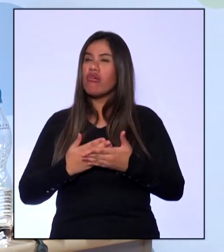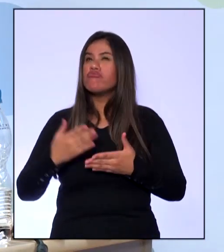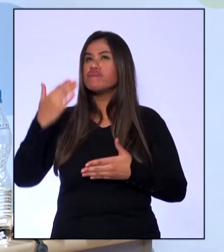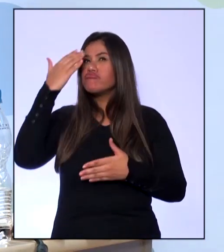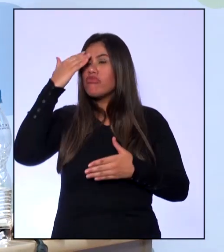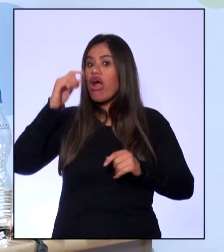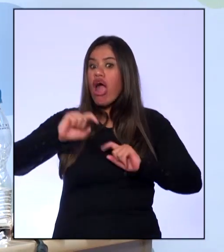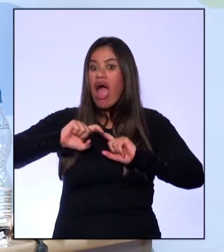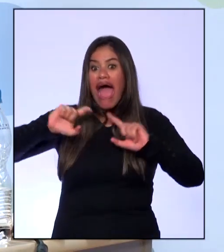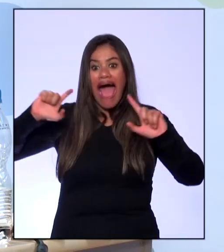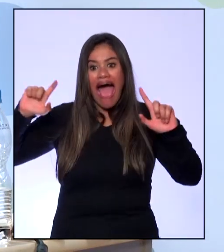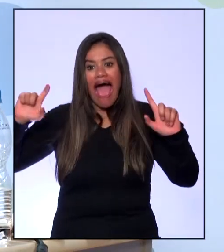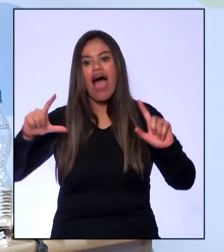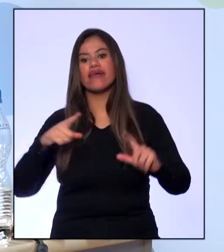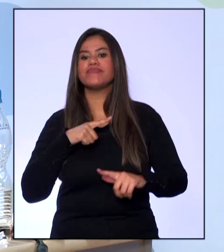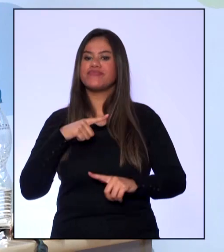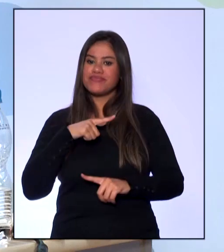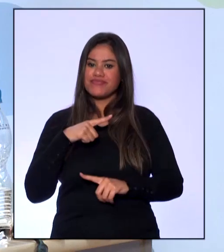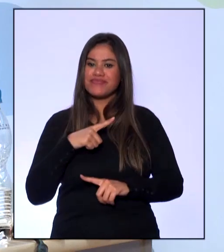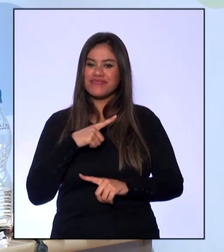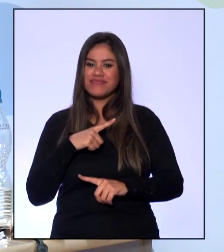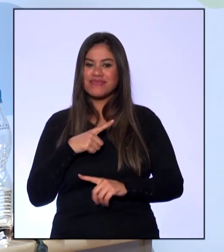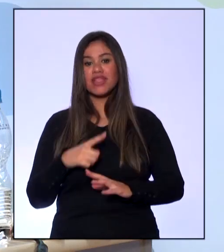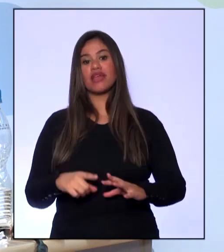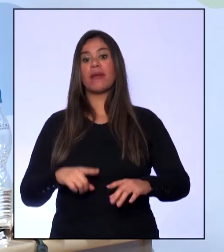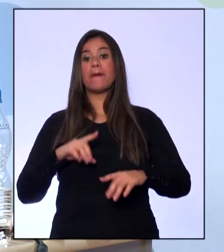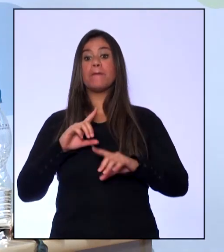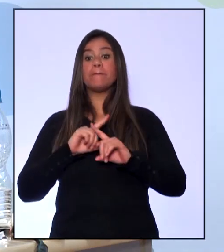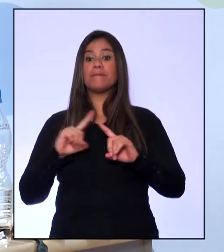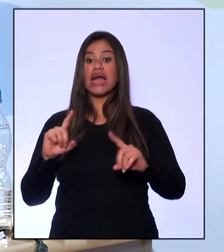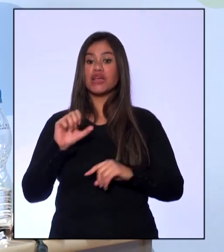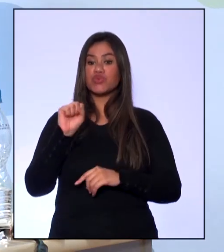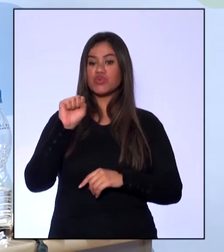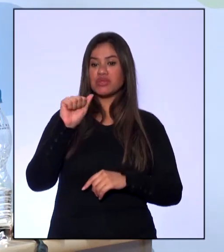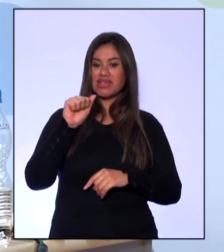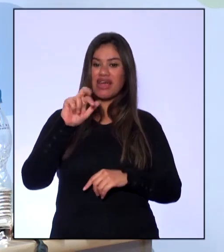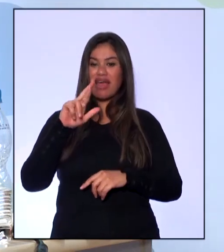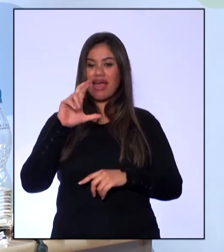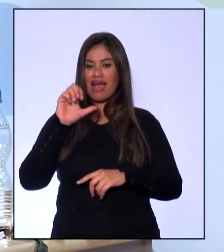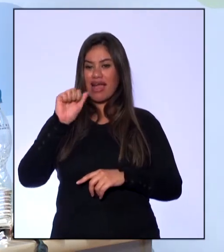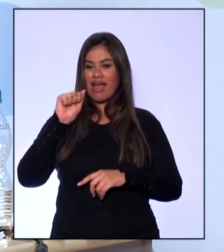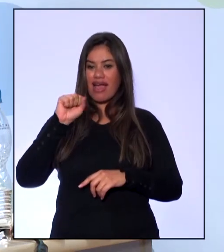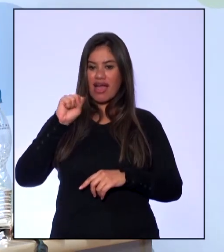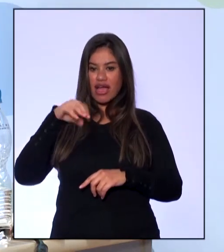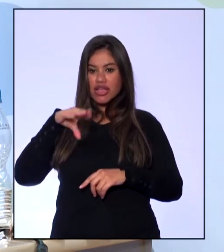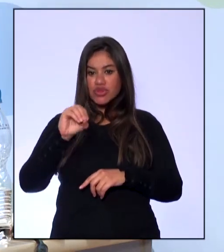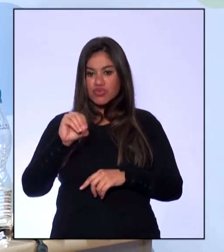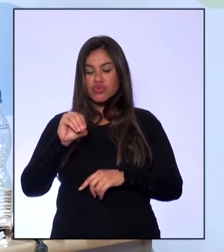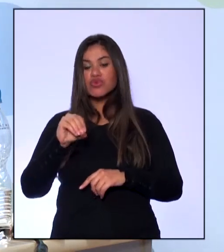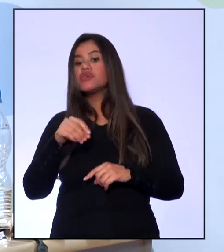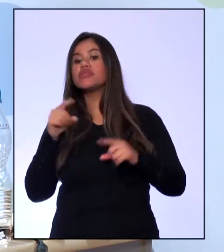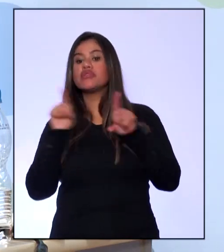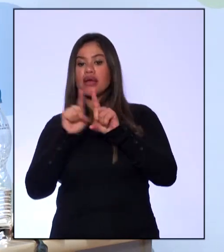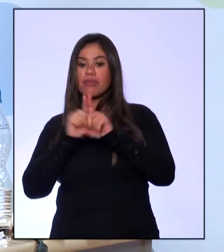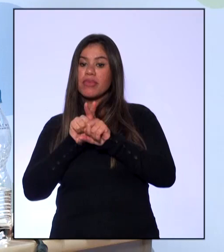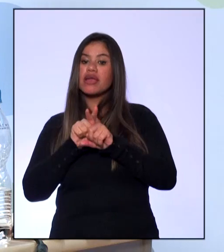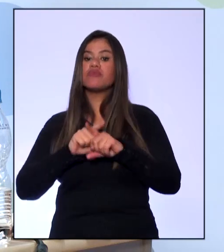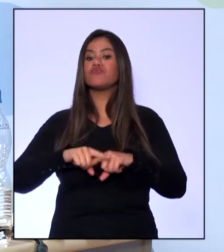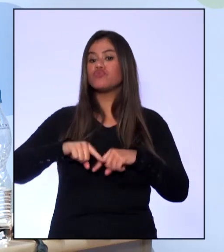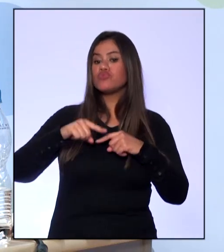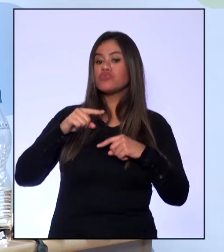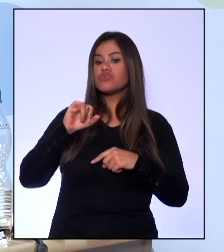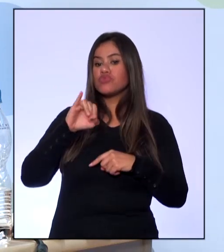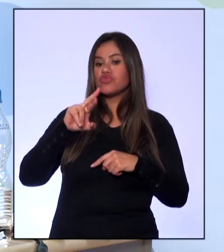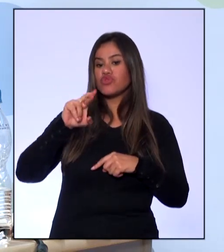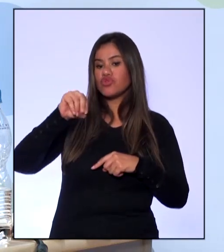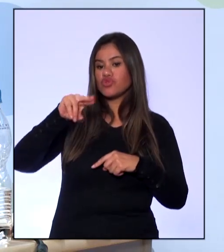sarcasmo e a ironia que eu quis pontuar ali, coloquei em destaque para que ela prevalecesse e valesse